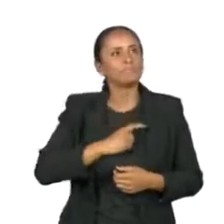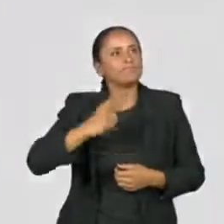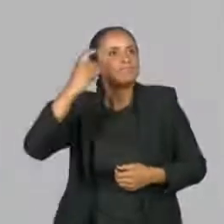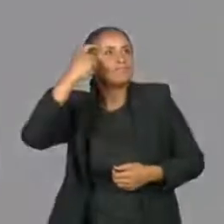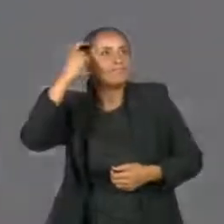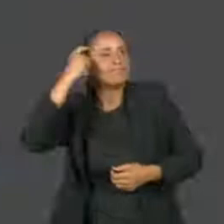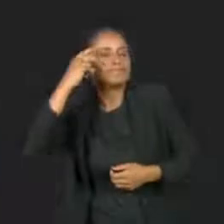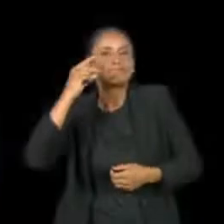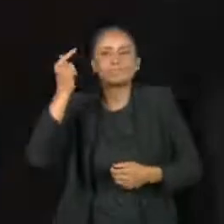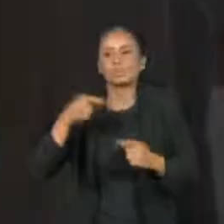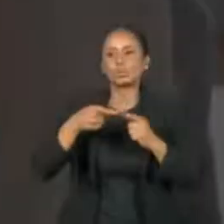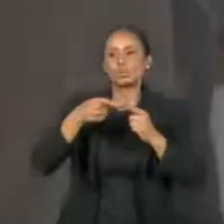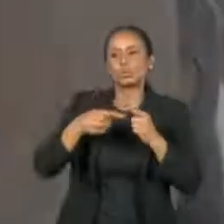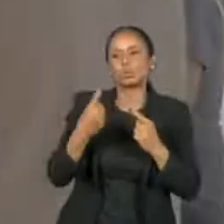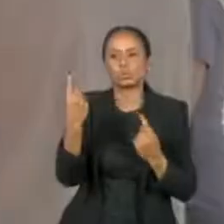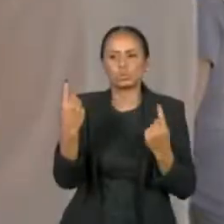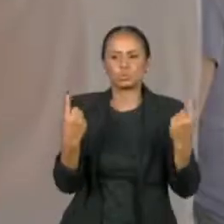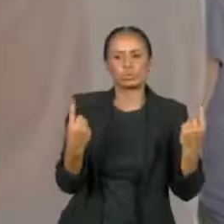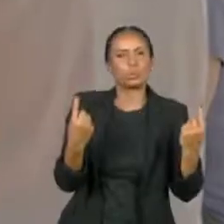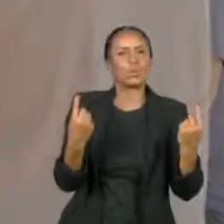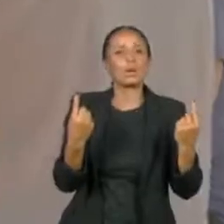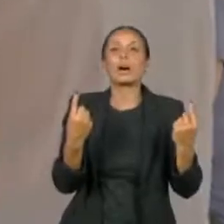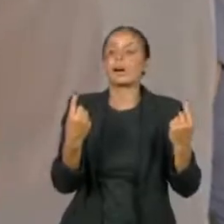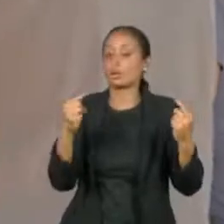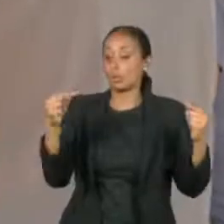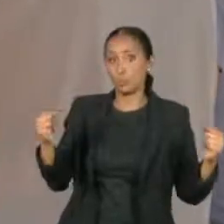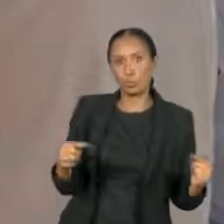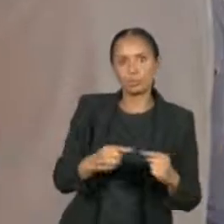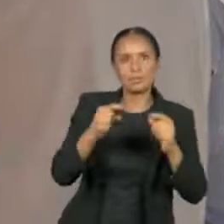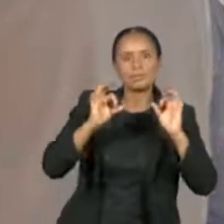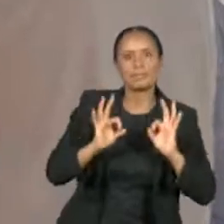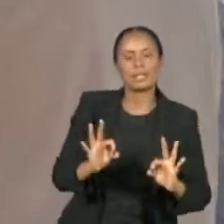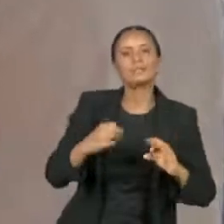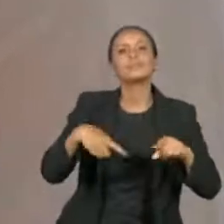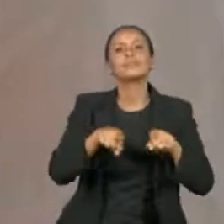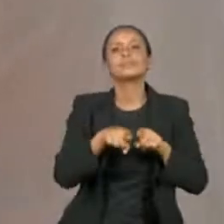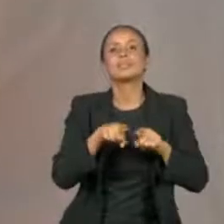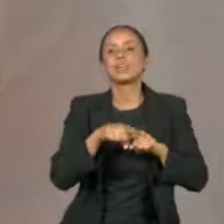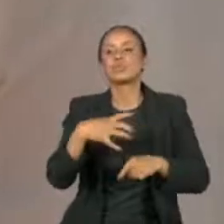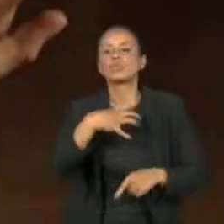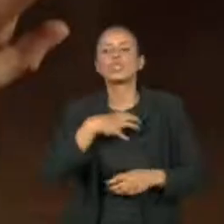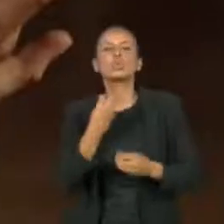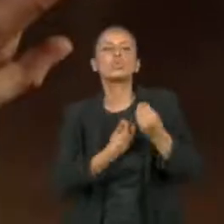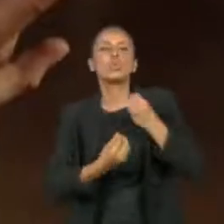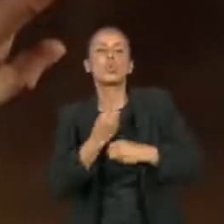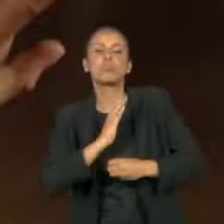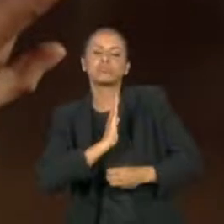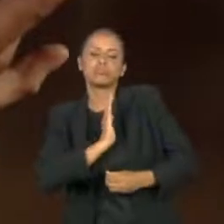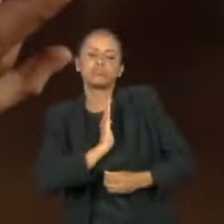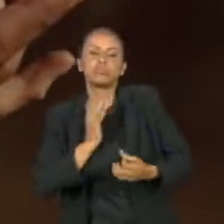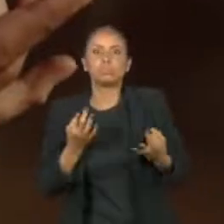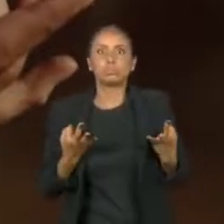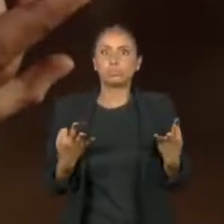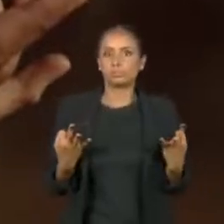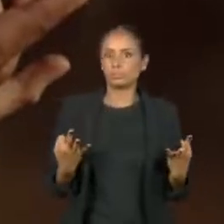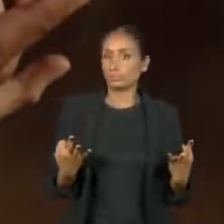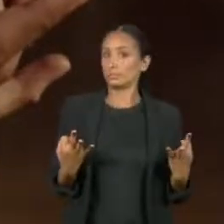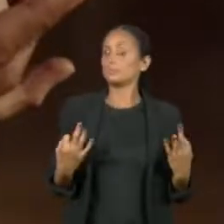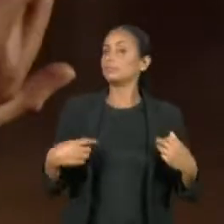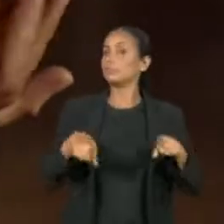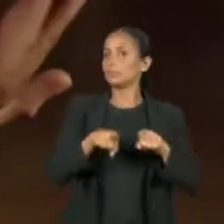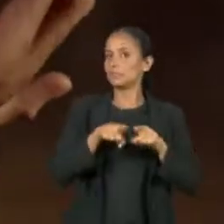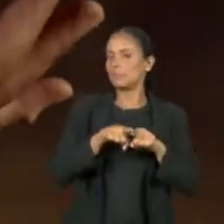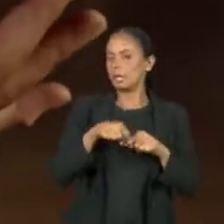aparentemente desconexas. Rosenthal acredita no poder da meditação para estimular a criatividade. Ele chegou a essa conclusão após